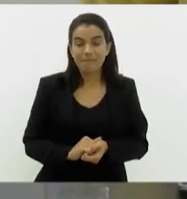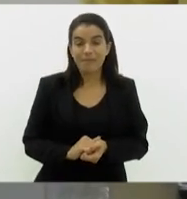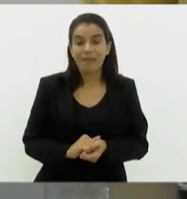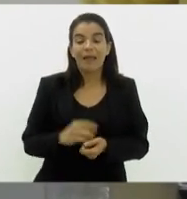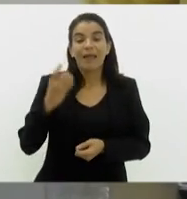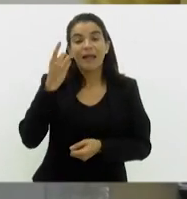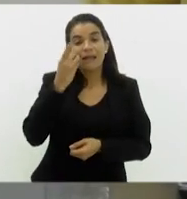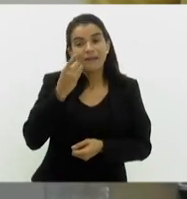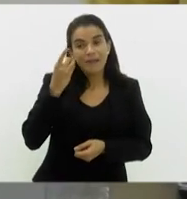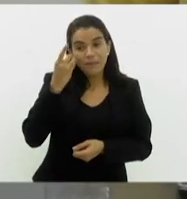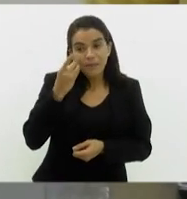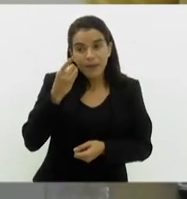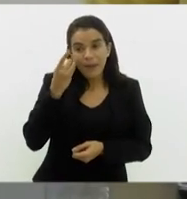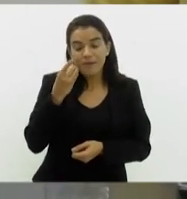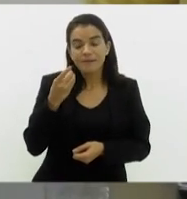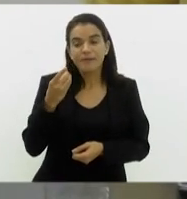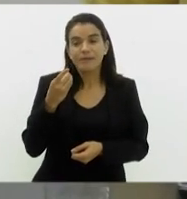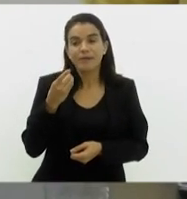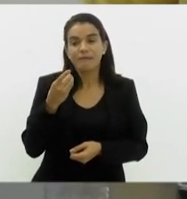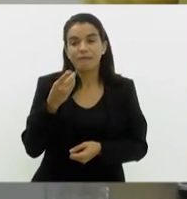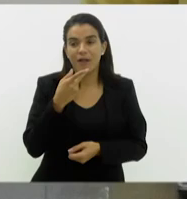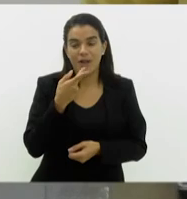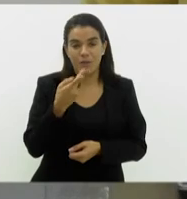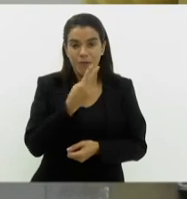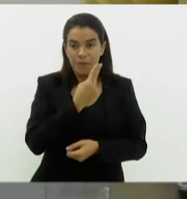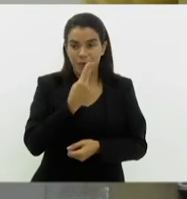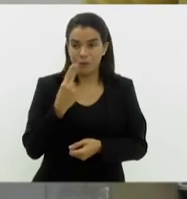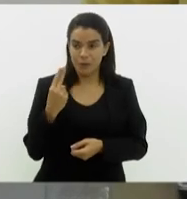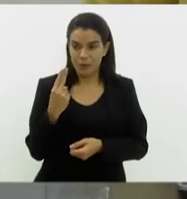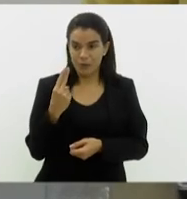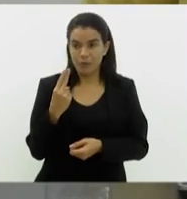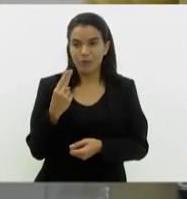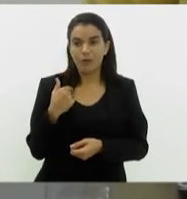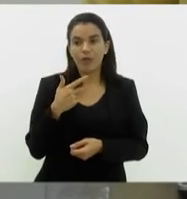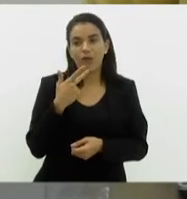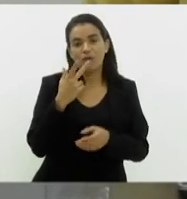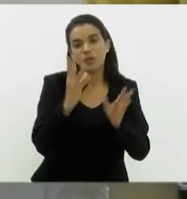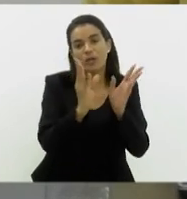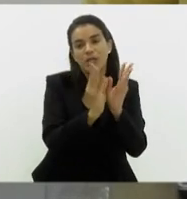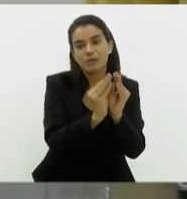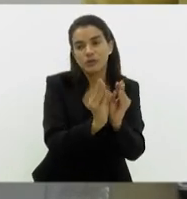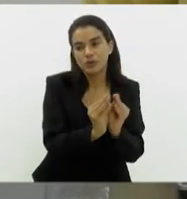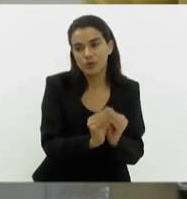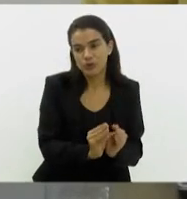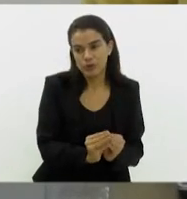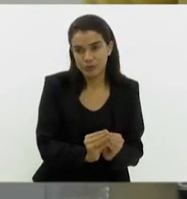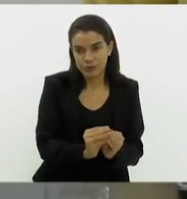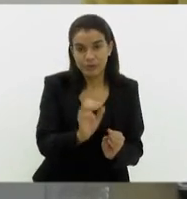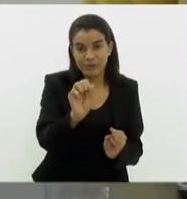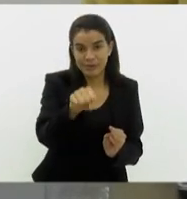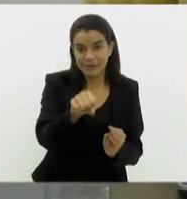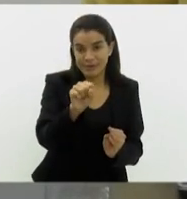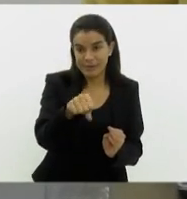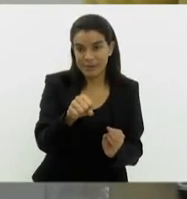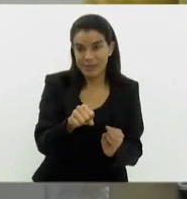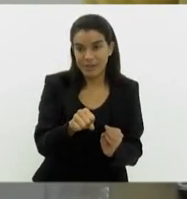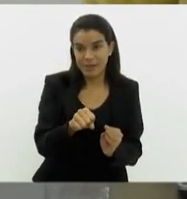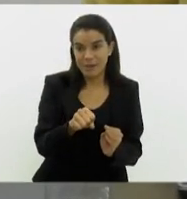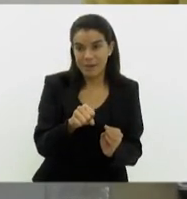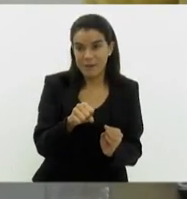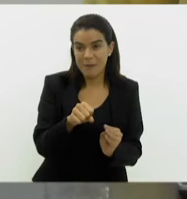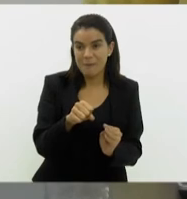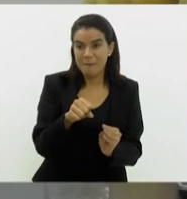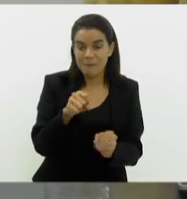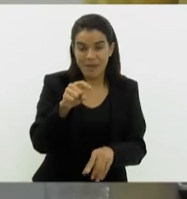também me citou e disse que eu fiz um resumo É verdade eu fiz um resumo mas eu entreguei o físico no